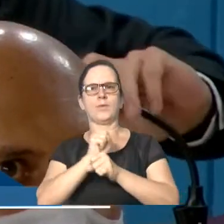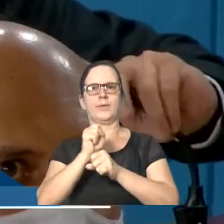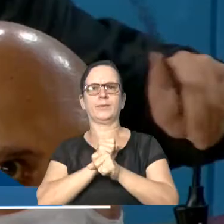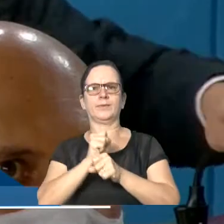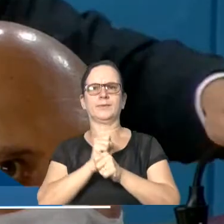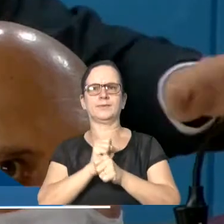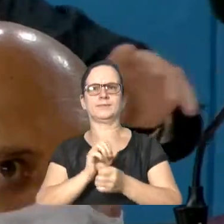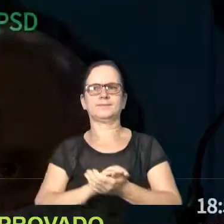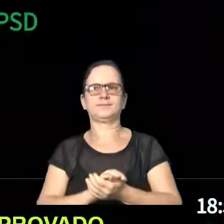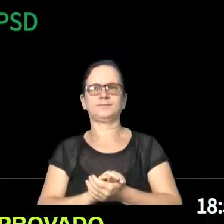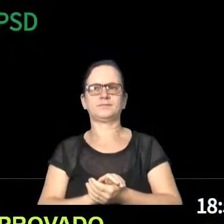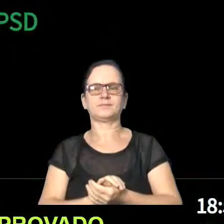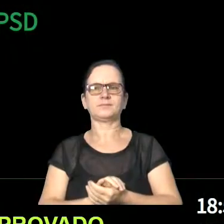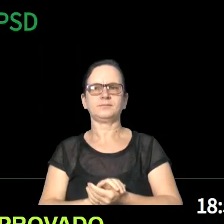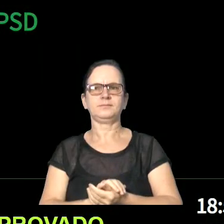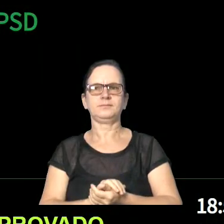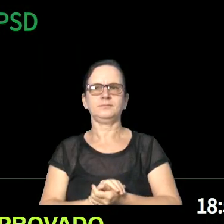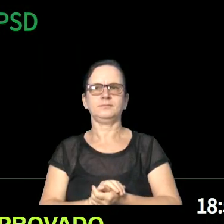ter.